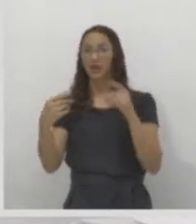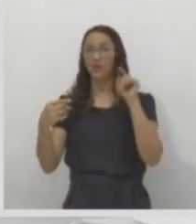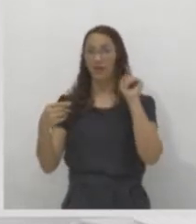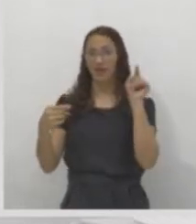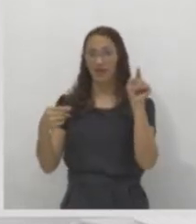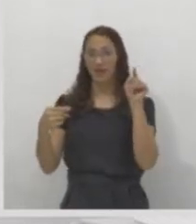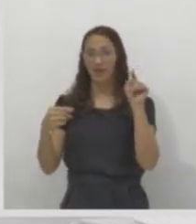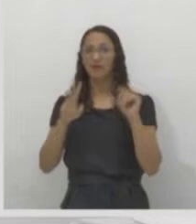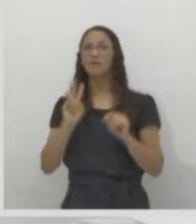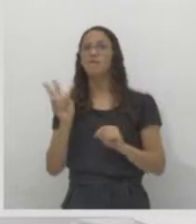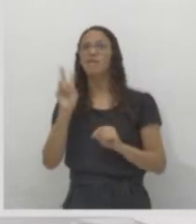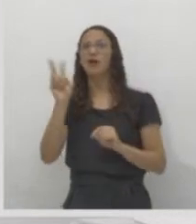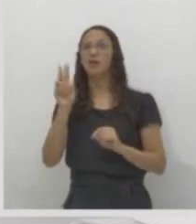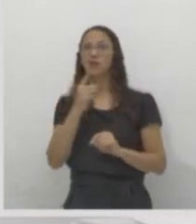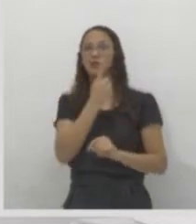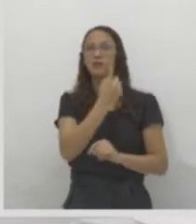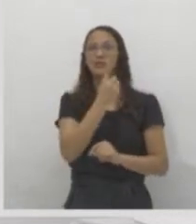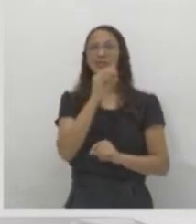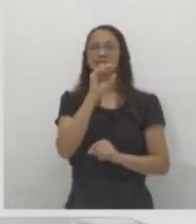Isso mesmo.